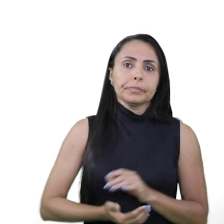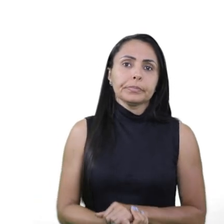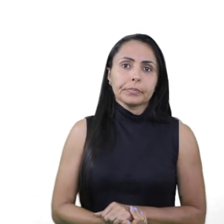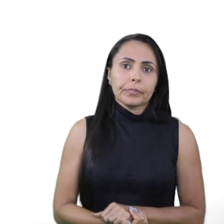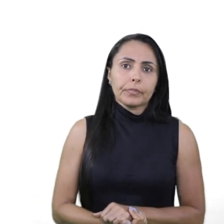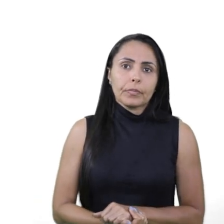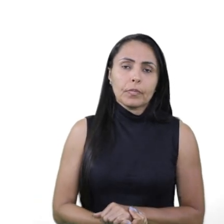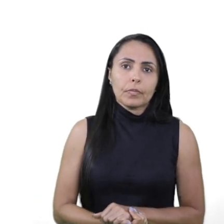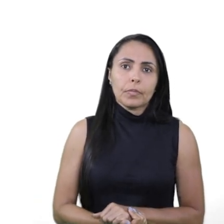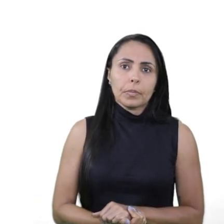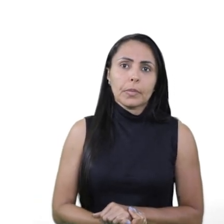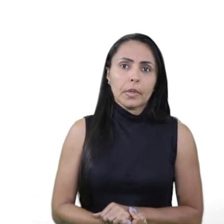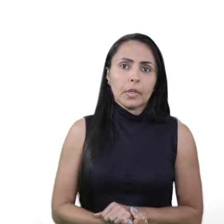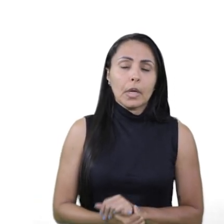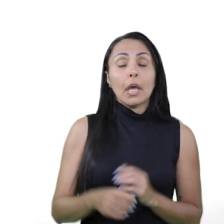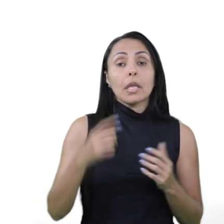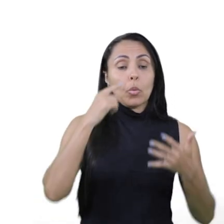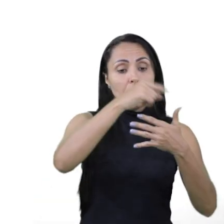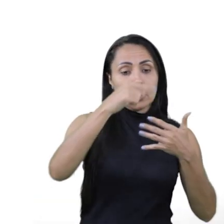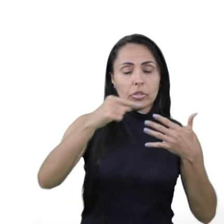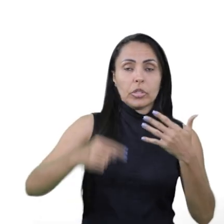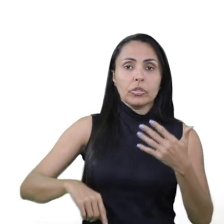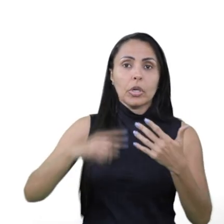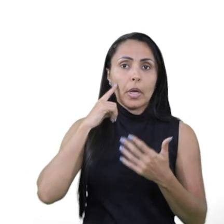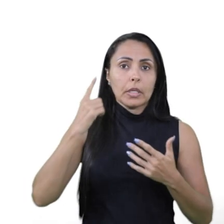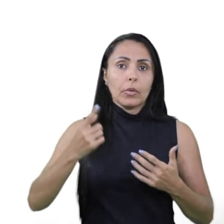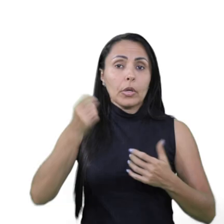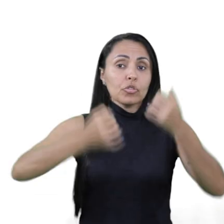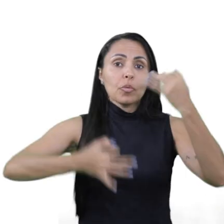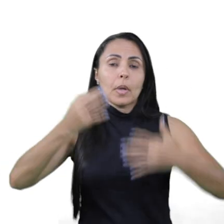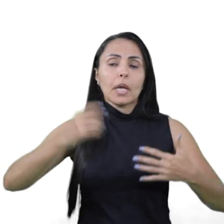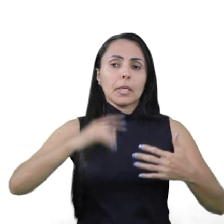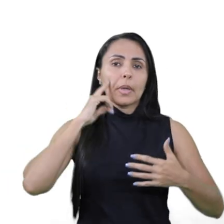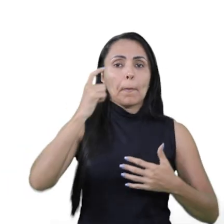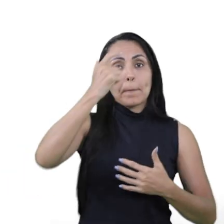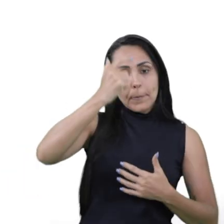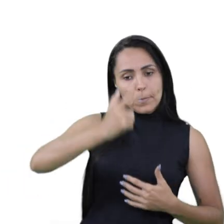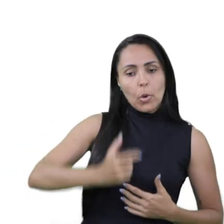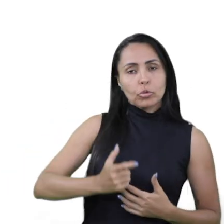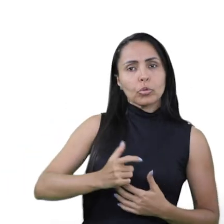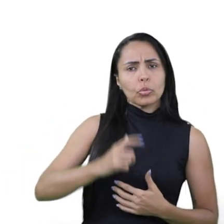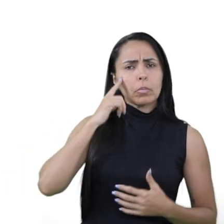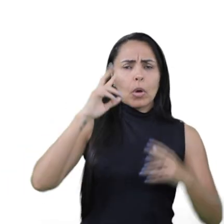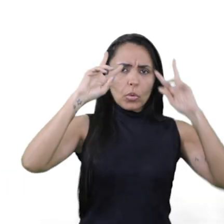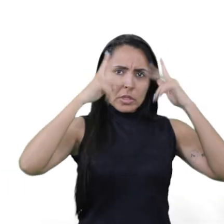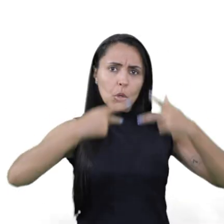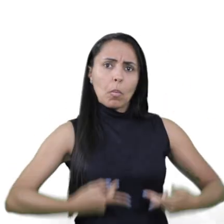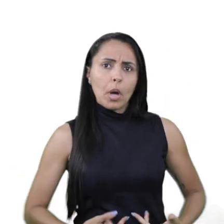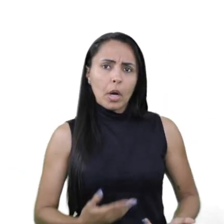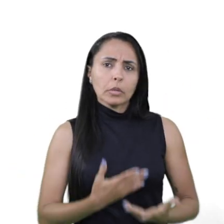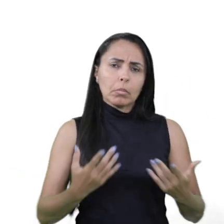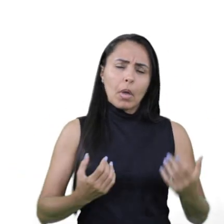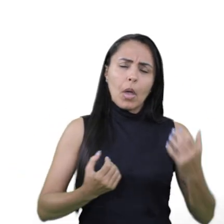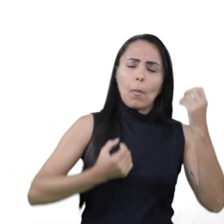de Da Vinci, tá? Essas questões eu trago ela para a gente ver a questão da postura. O ser humano é uma máquina, tá